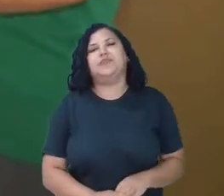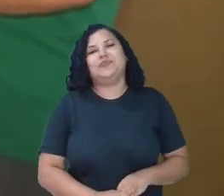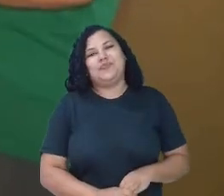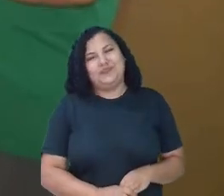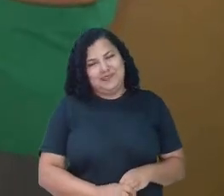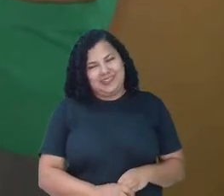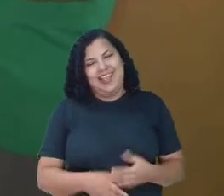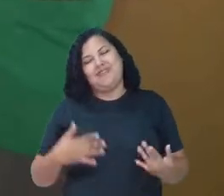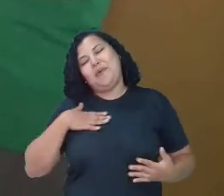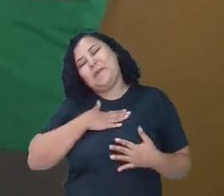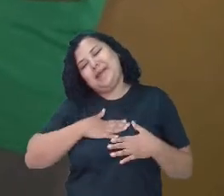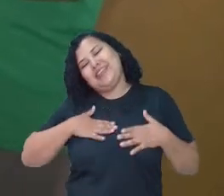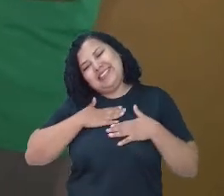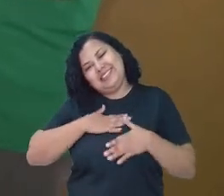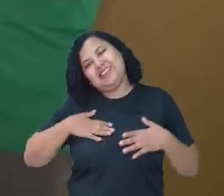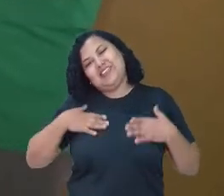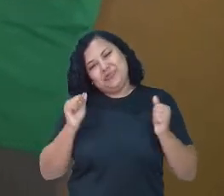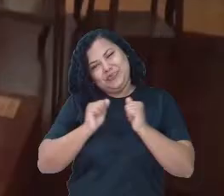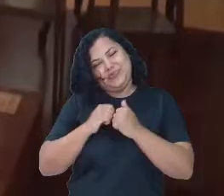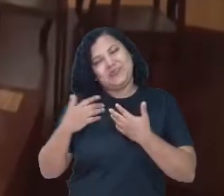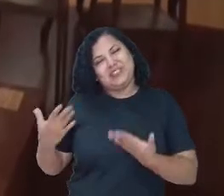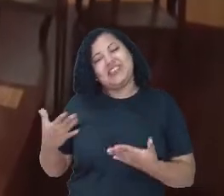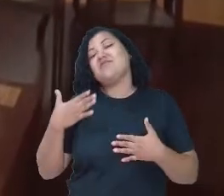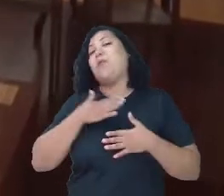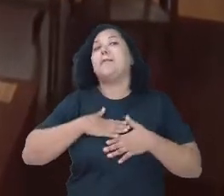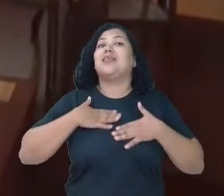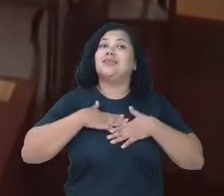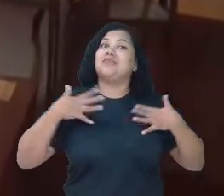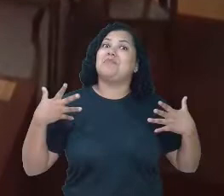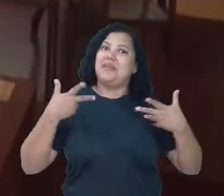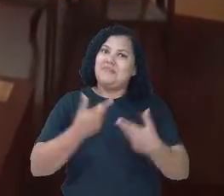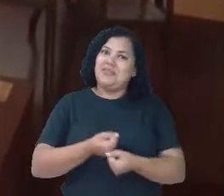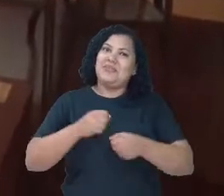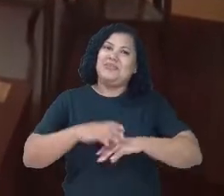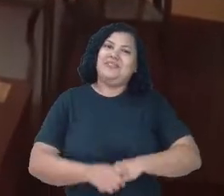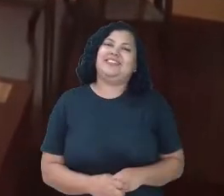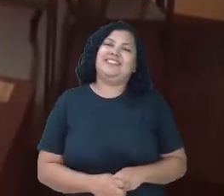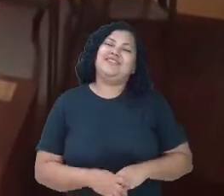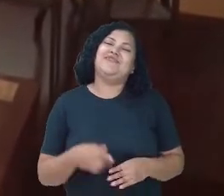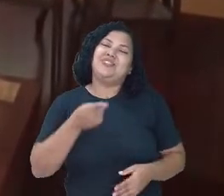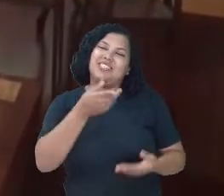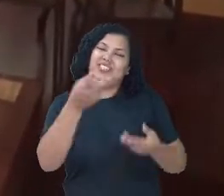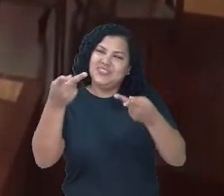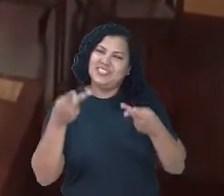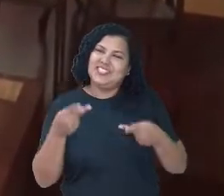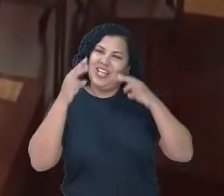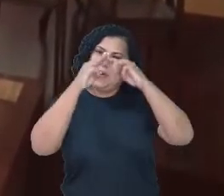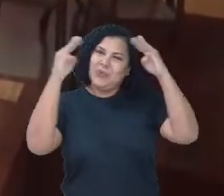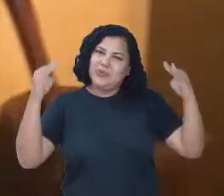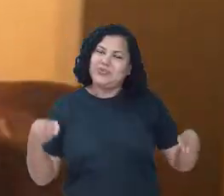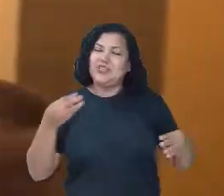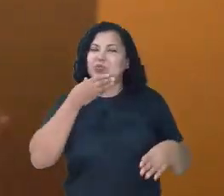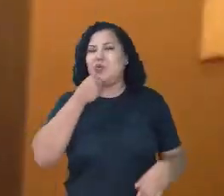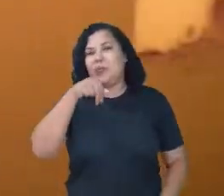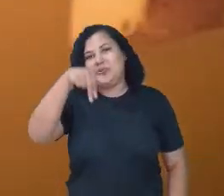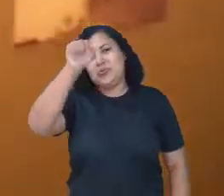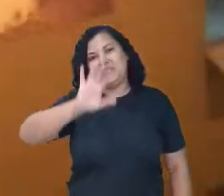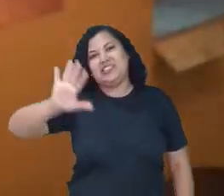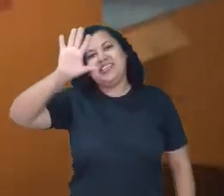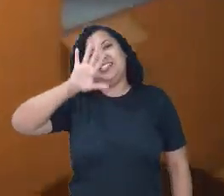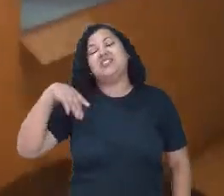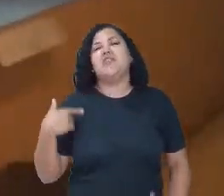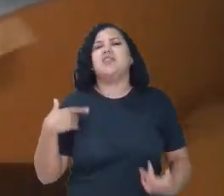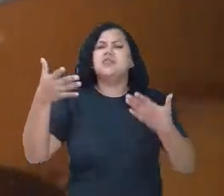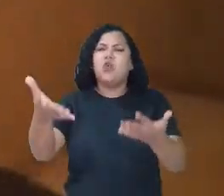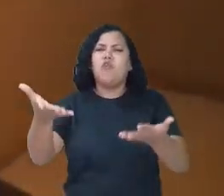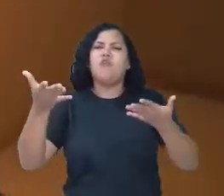percurso com você. E Muito foi um obrigada. prazer enorme também para o Museu do Homem do Nordeste recebê-los aqui e realmente fazer esse